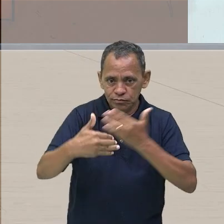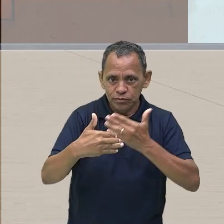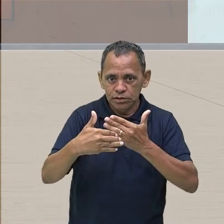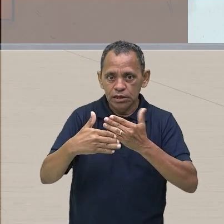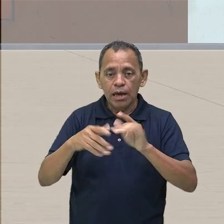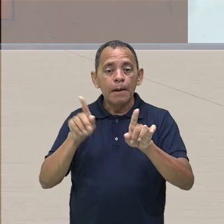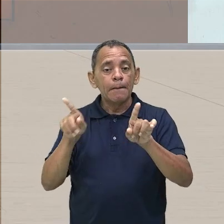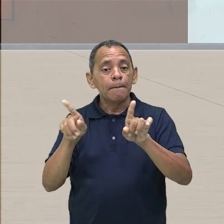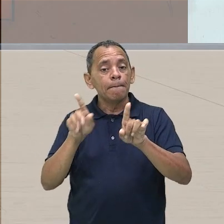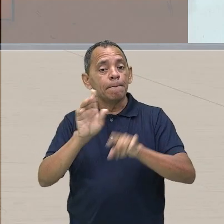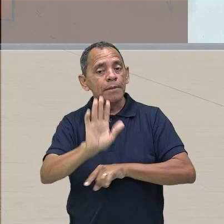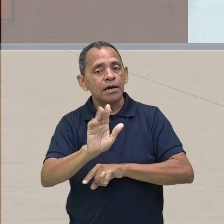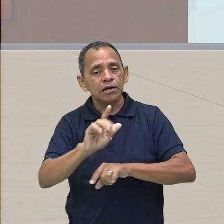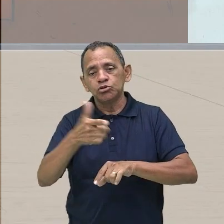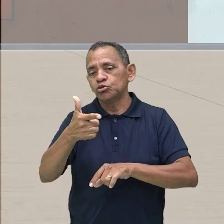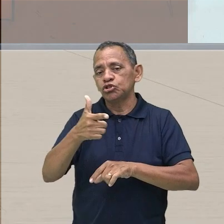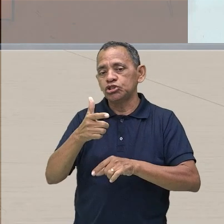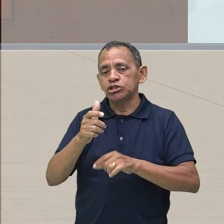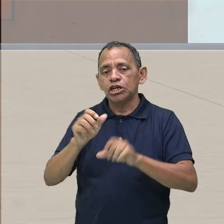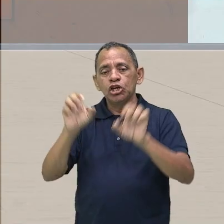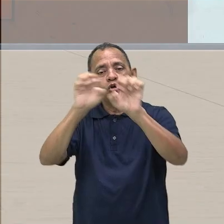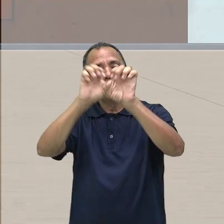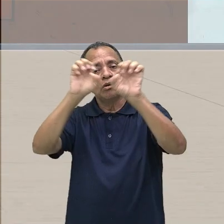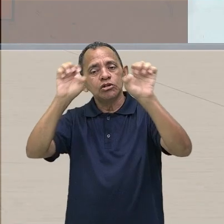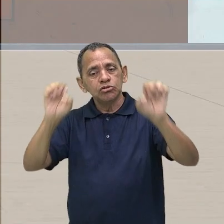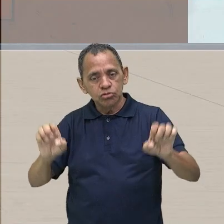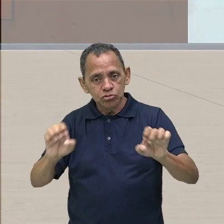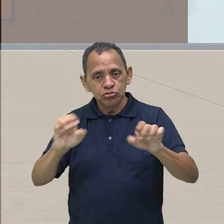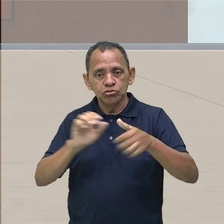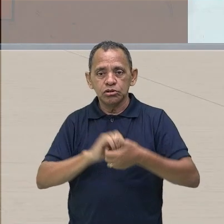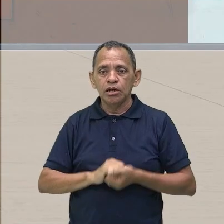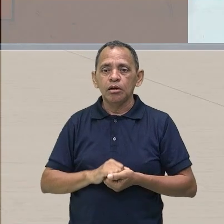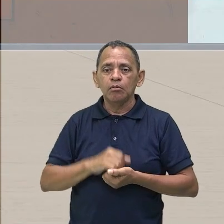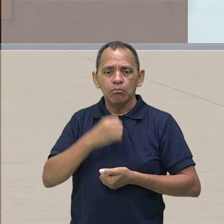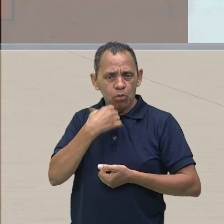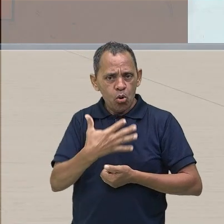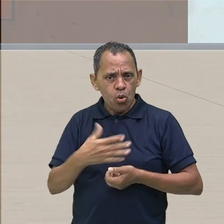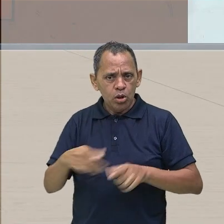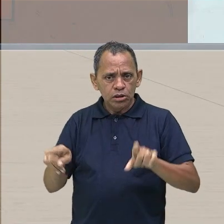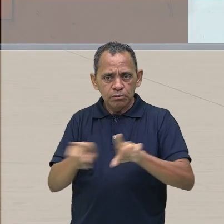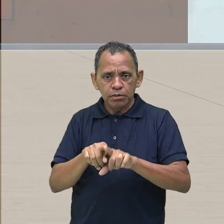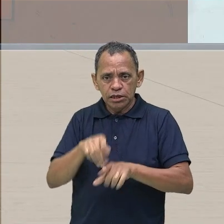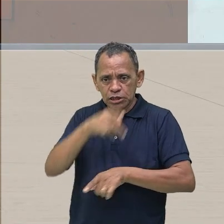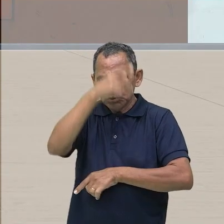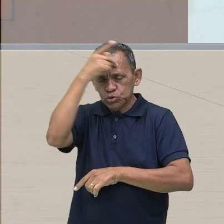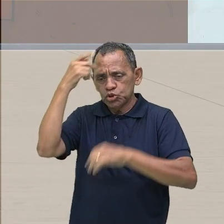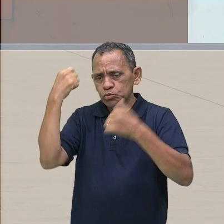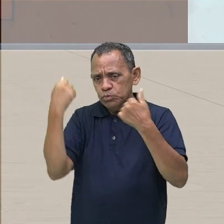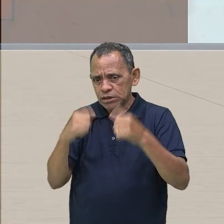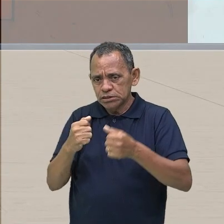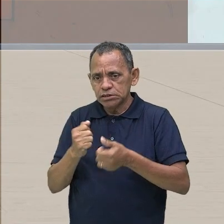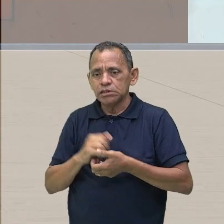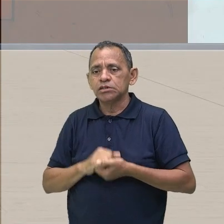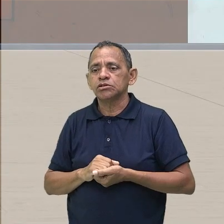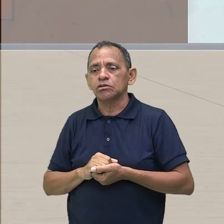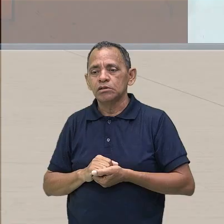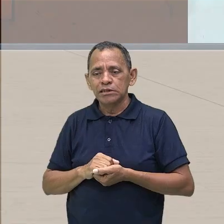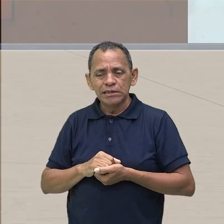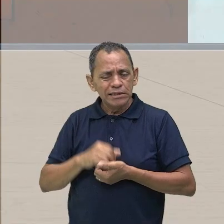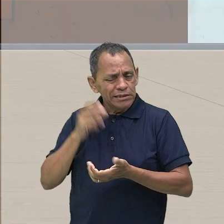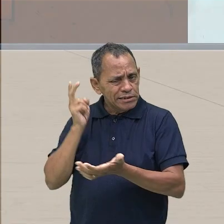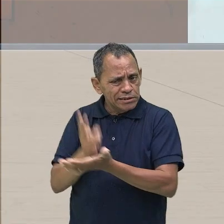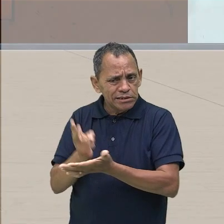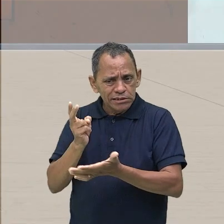uma estrutura maior, não tem uma estrutura adequada, onde as pessoas elas acabam necessitando recorrer a centros urbanos para